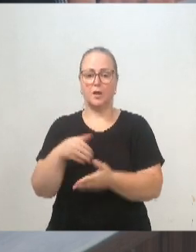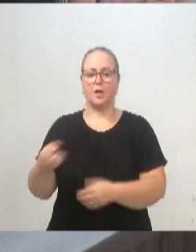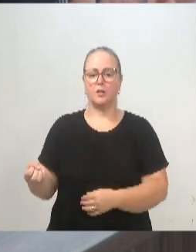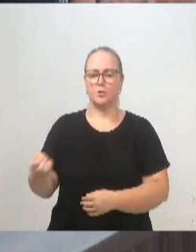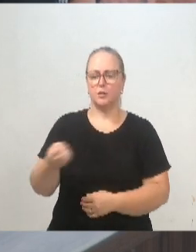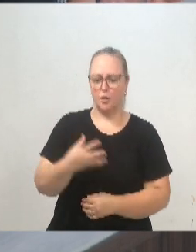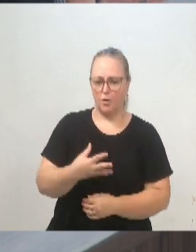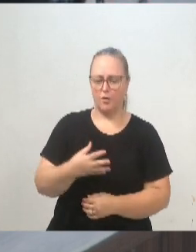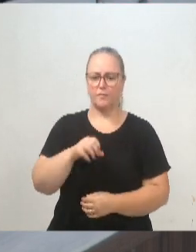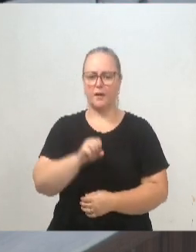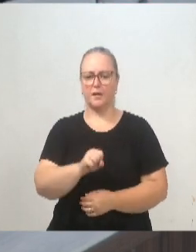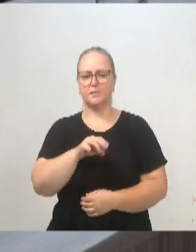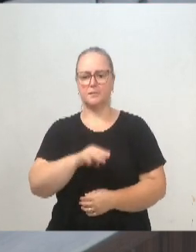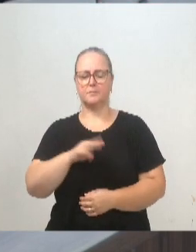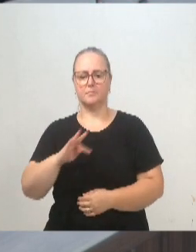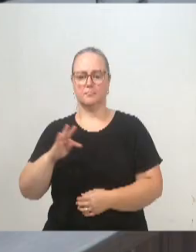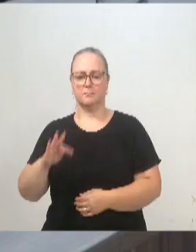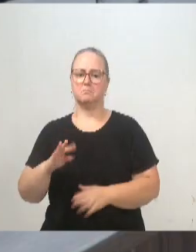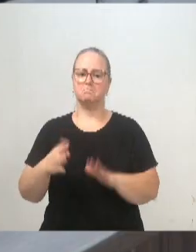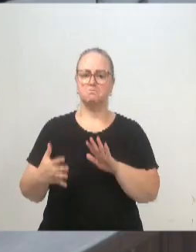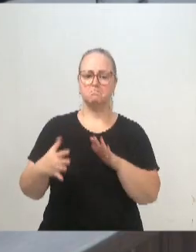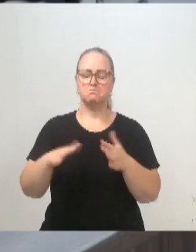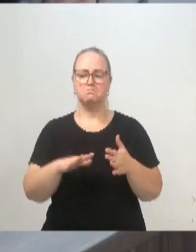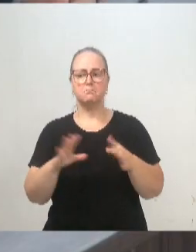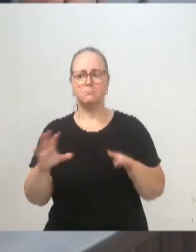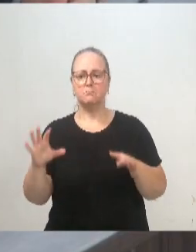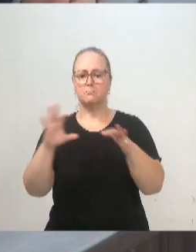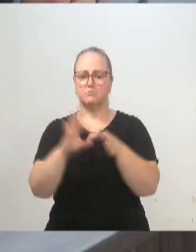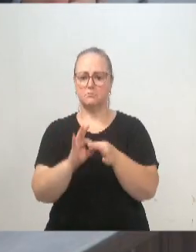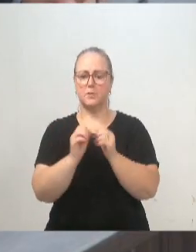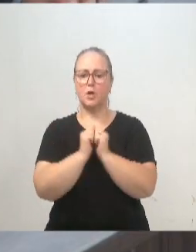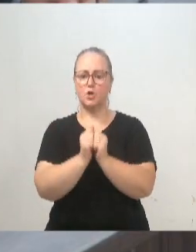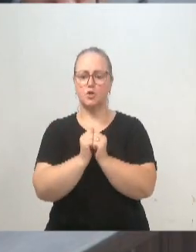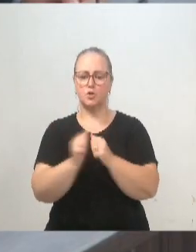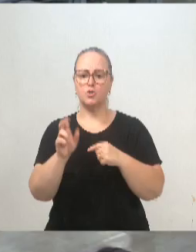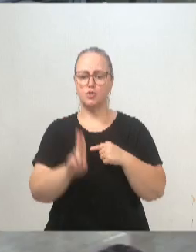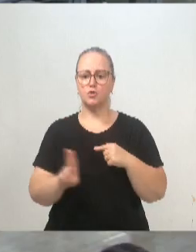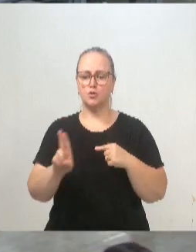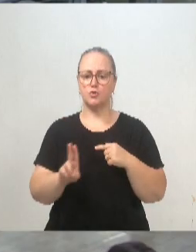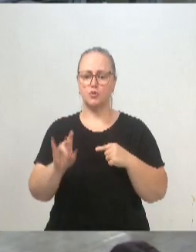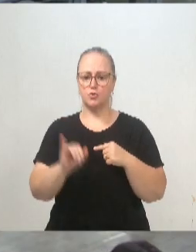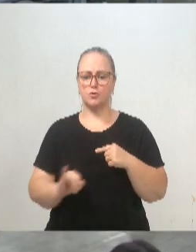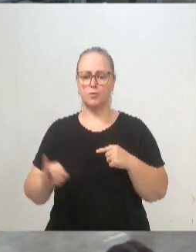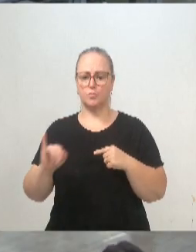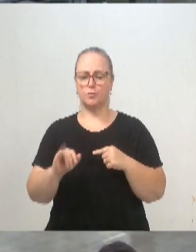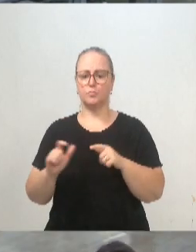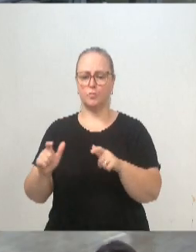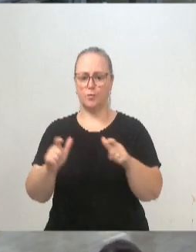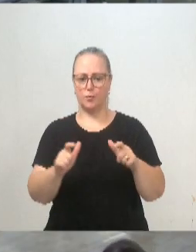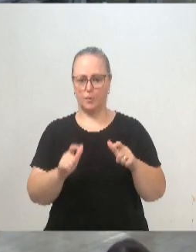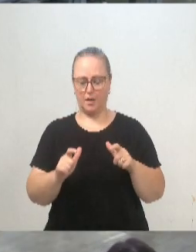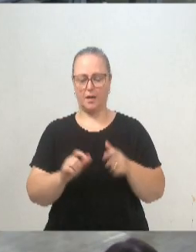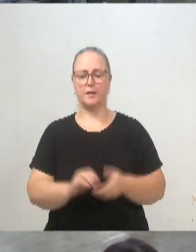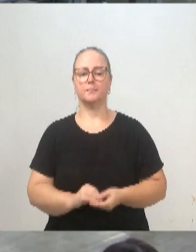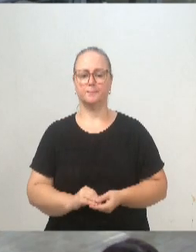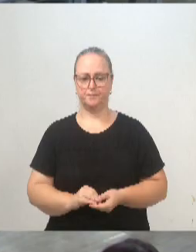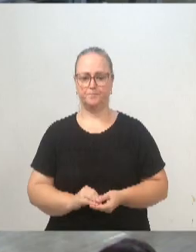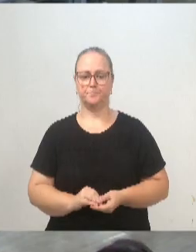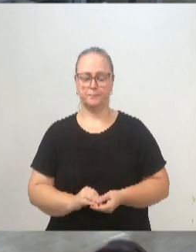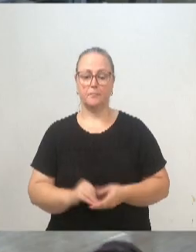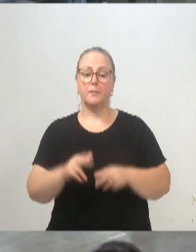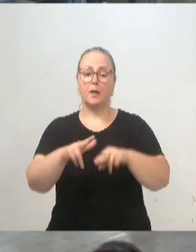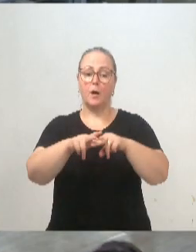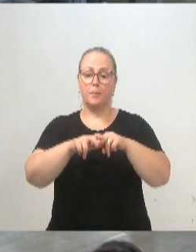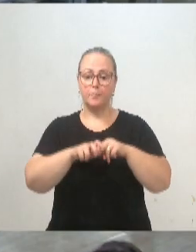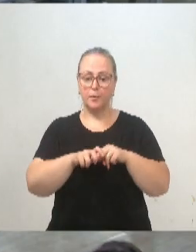da SMTT, provavelmente já utilizarão também aquele espaço. Então, essas são as razões que